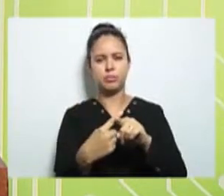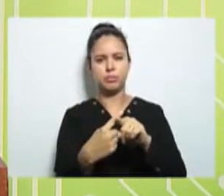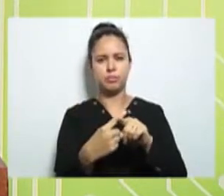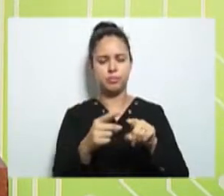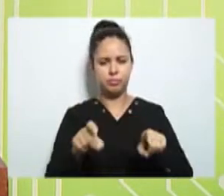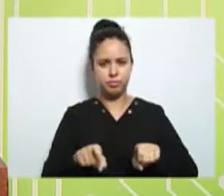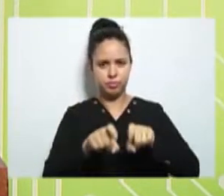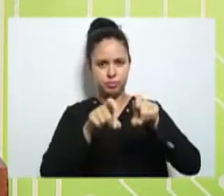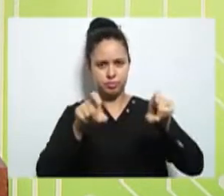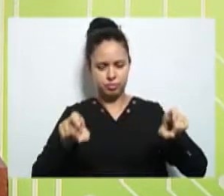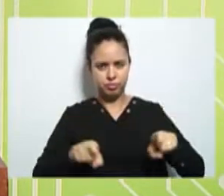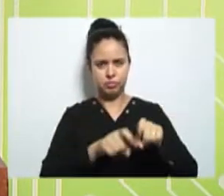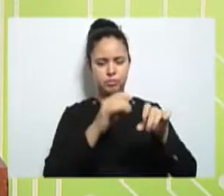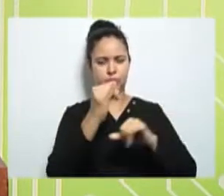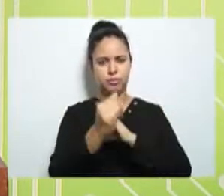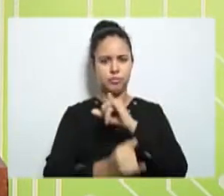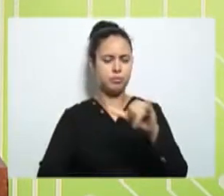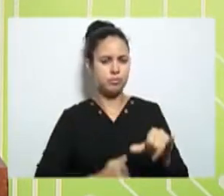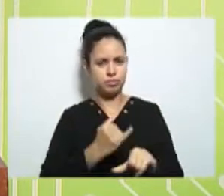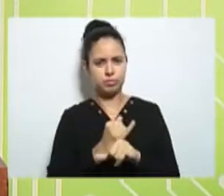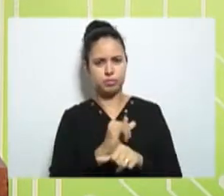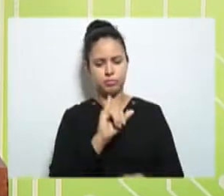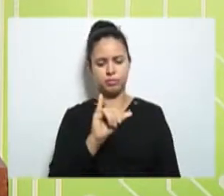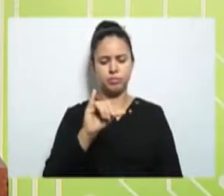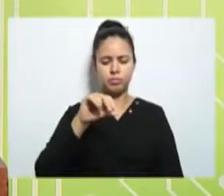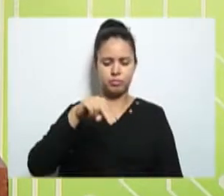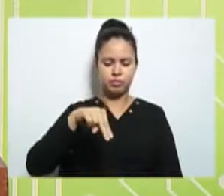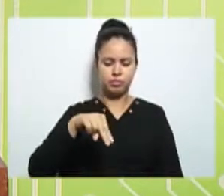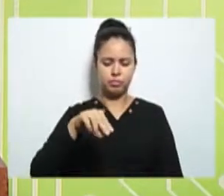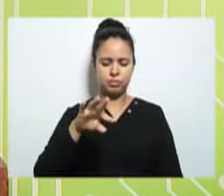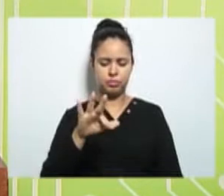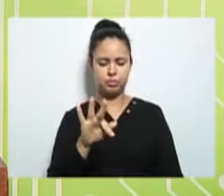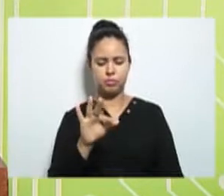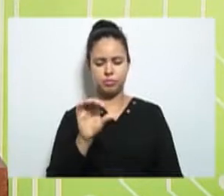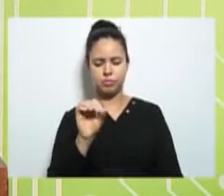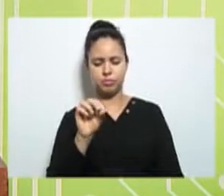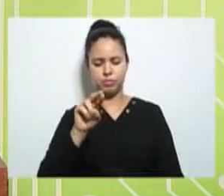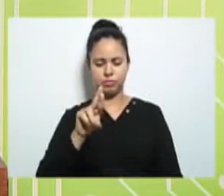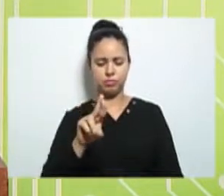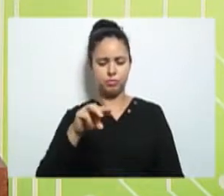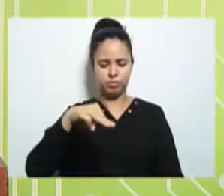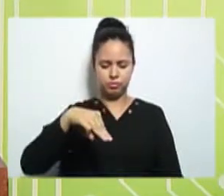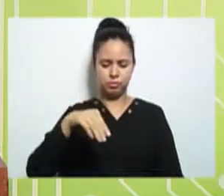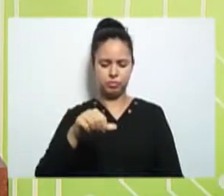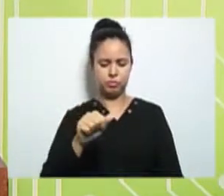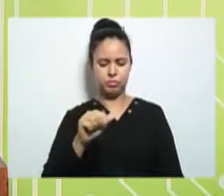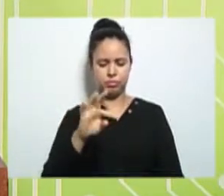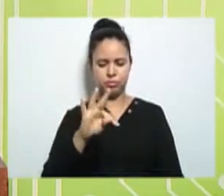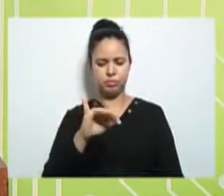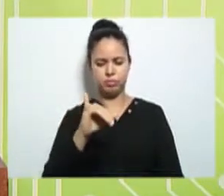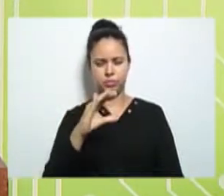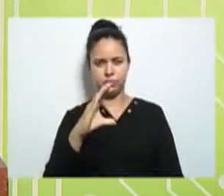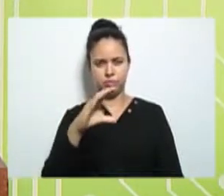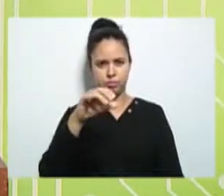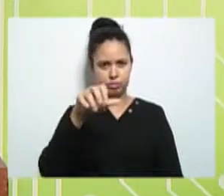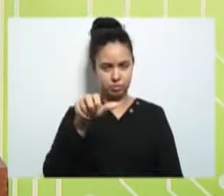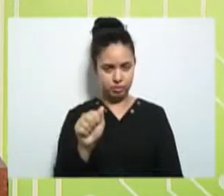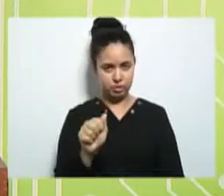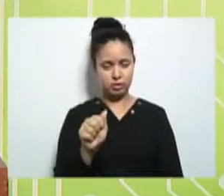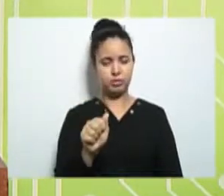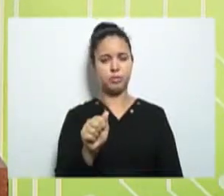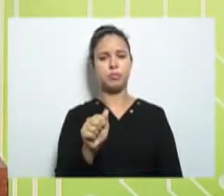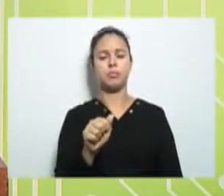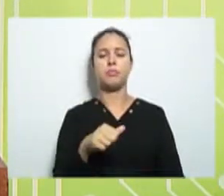de cooperativismo, por que eu tenho que aprender informática? Ainda mais informática básica, né? Introdução à informática, que aí deve ter muita gente que